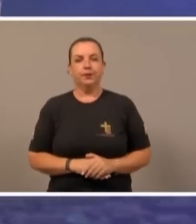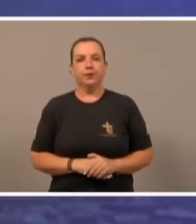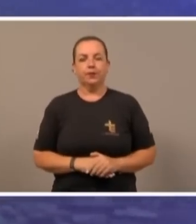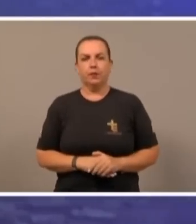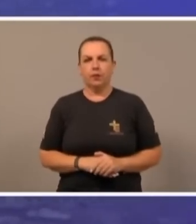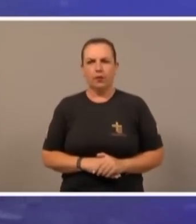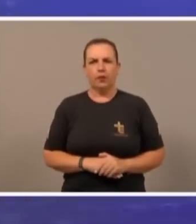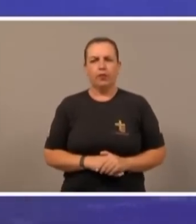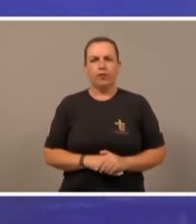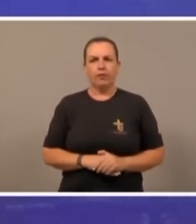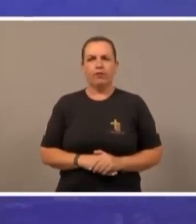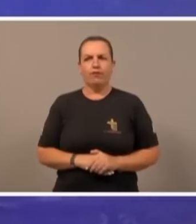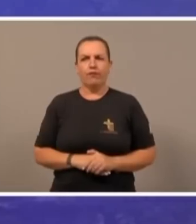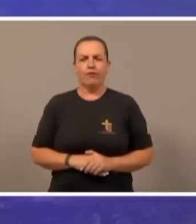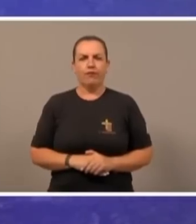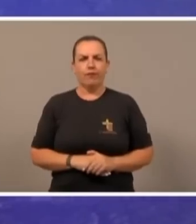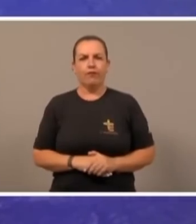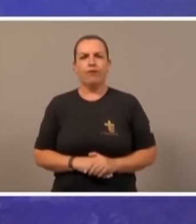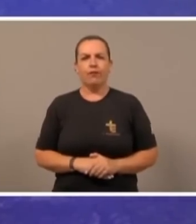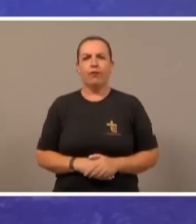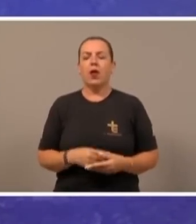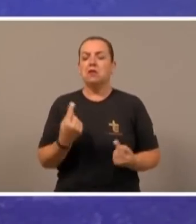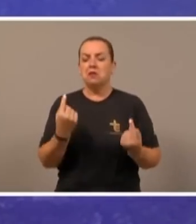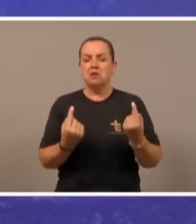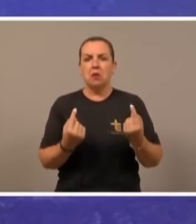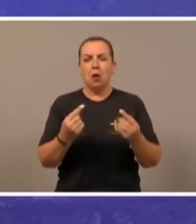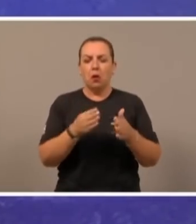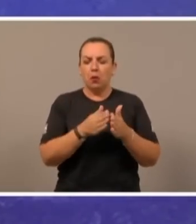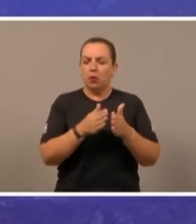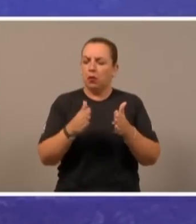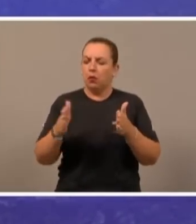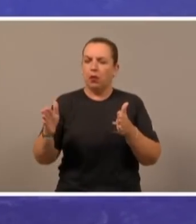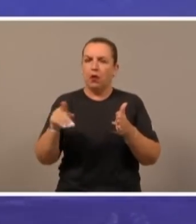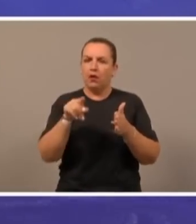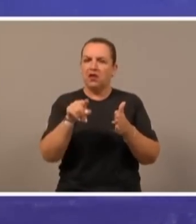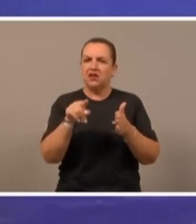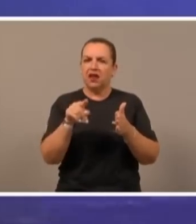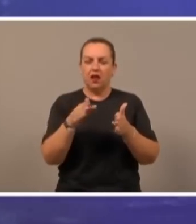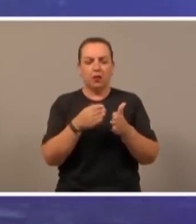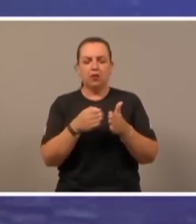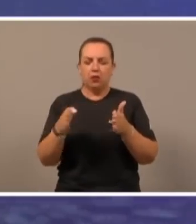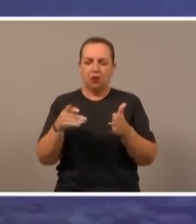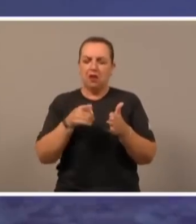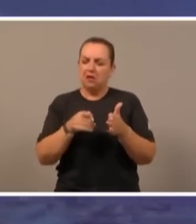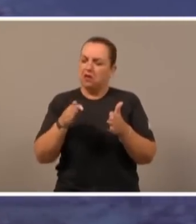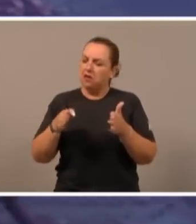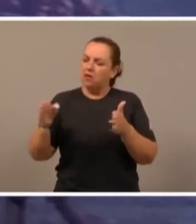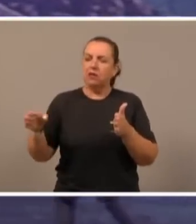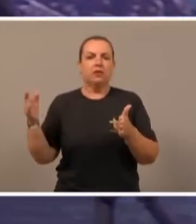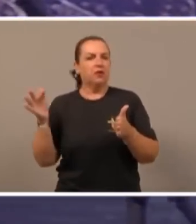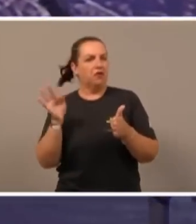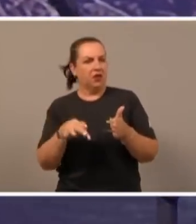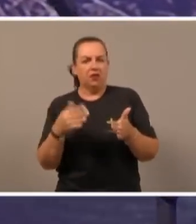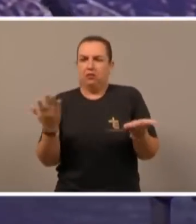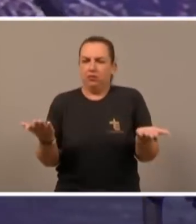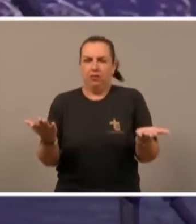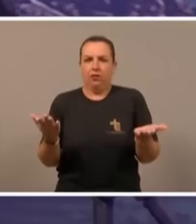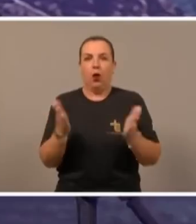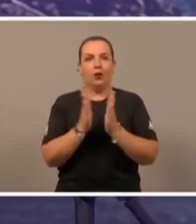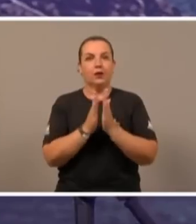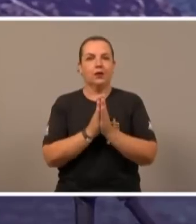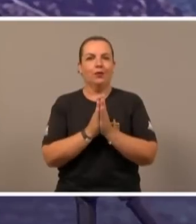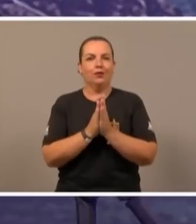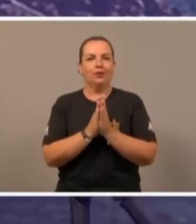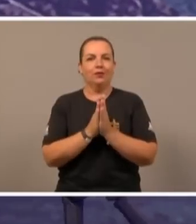em que fase você se encontra da oração? Para quem acha que reza